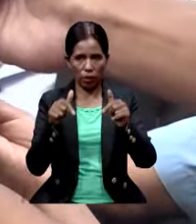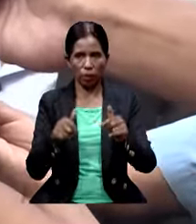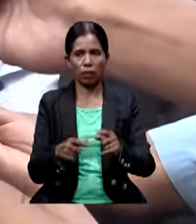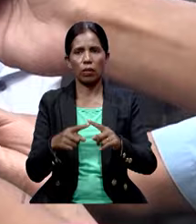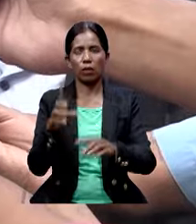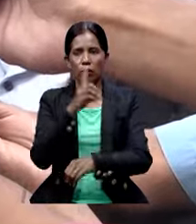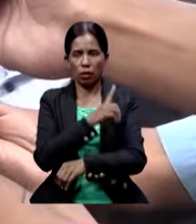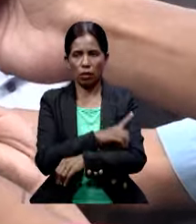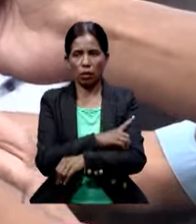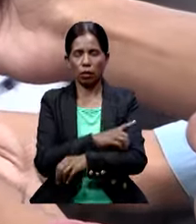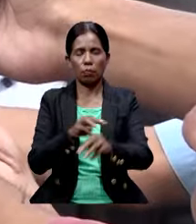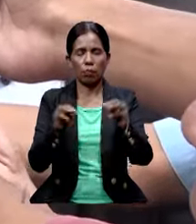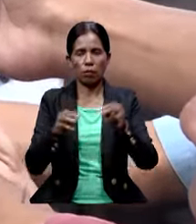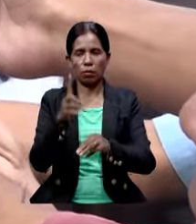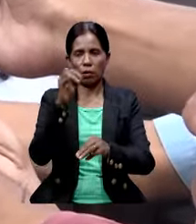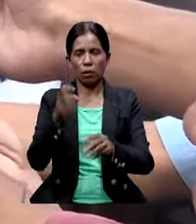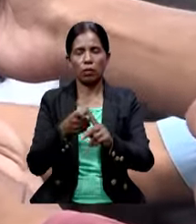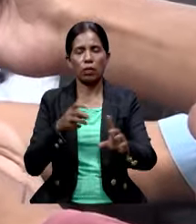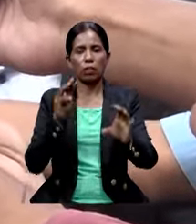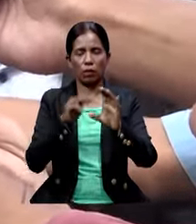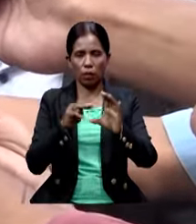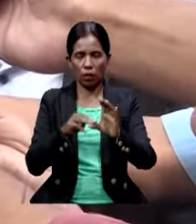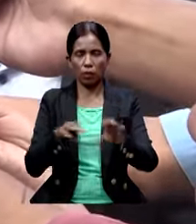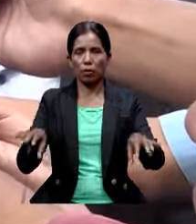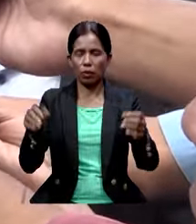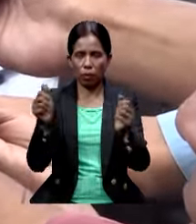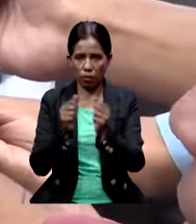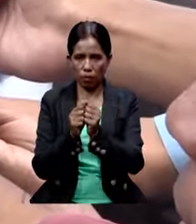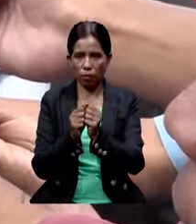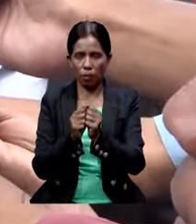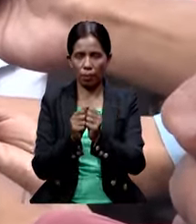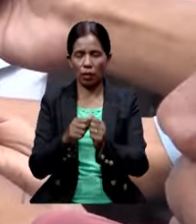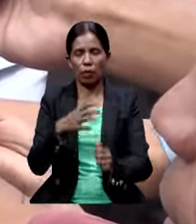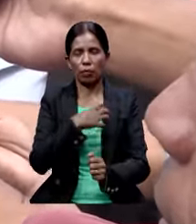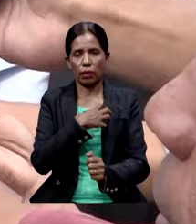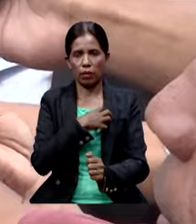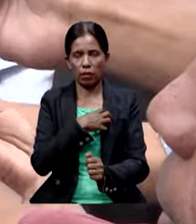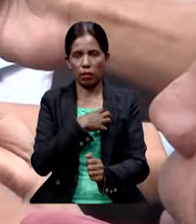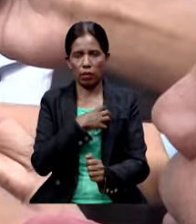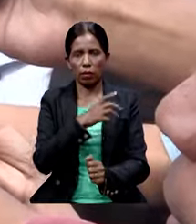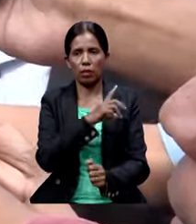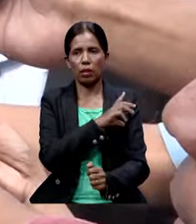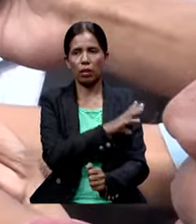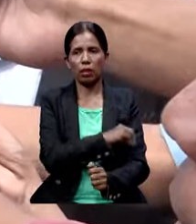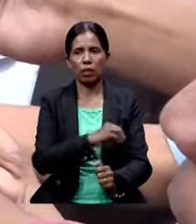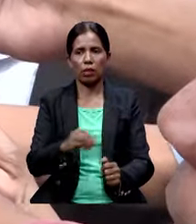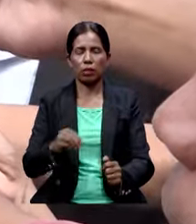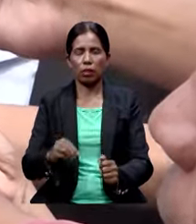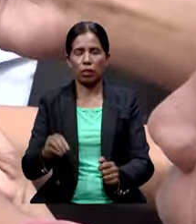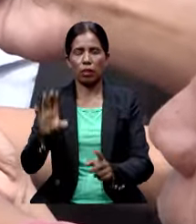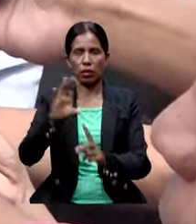hoje, o município de Dili, ele está no mercado, coopera com o PNTL, Lirai, apa dong